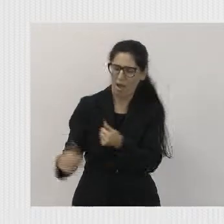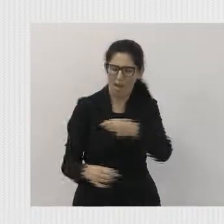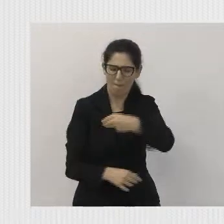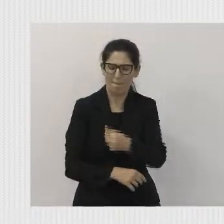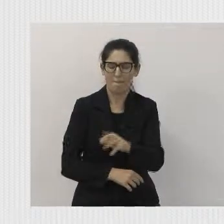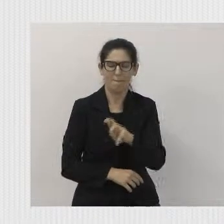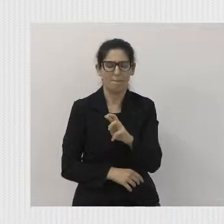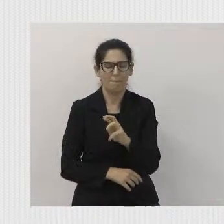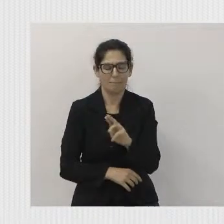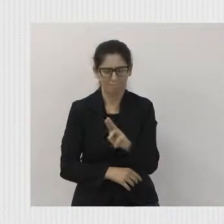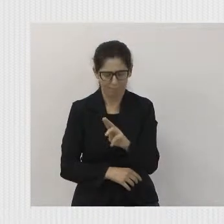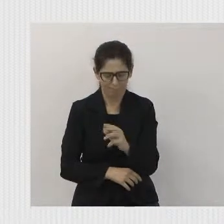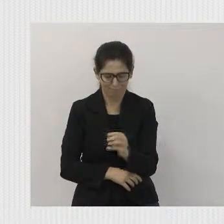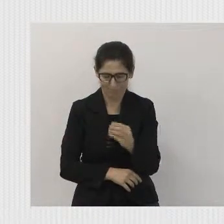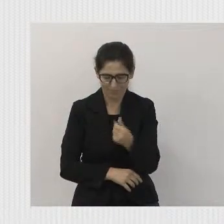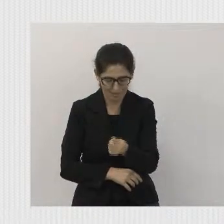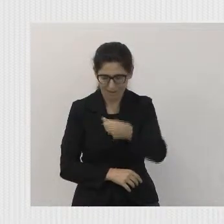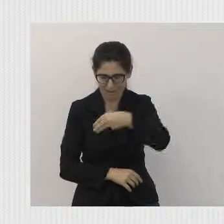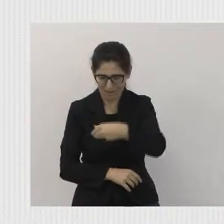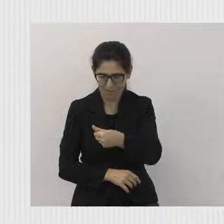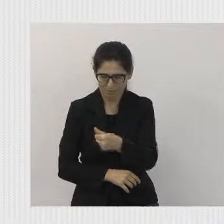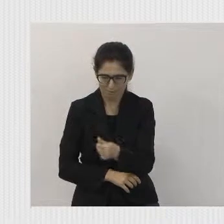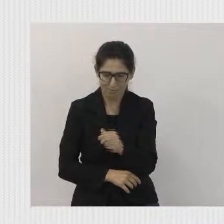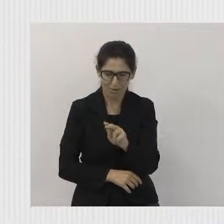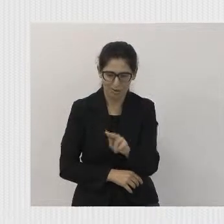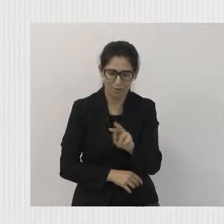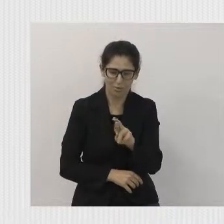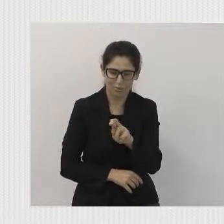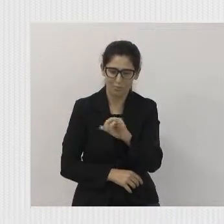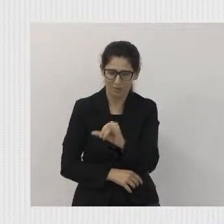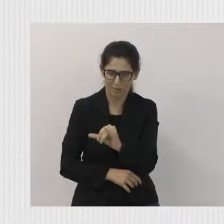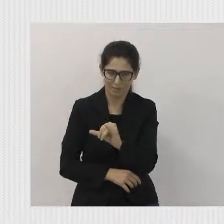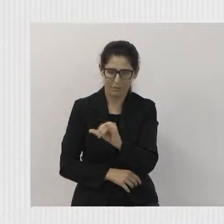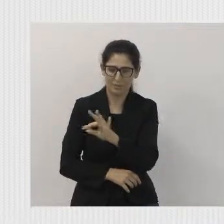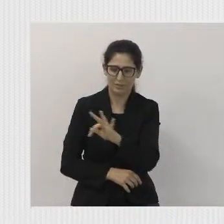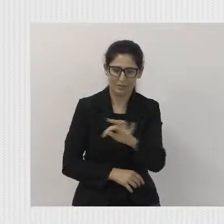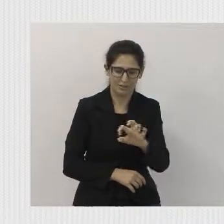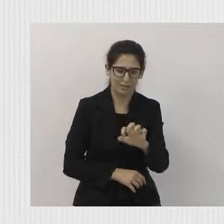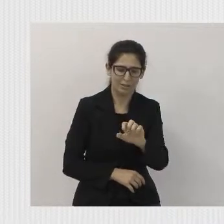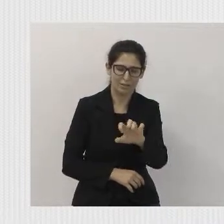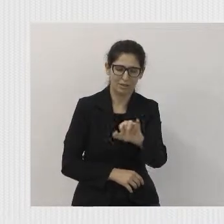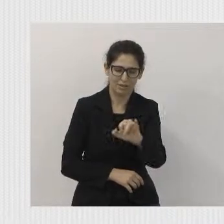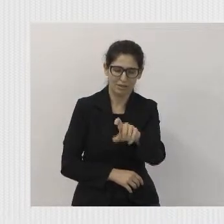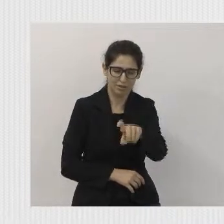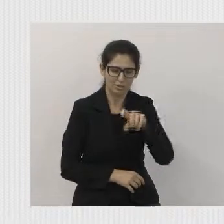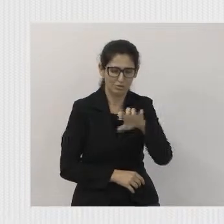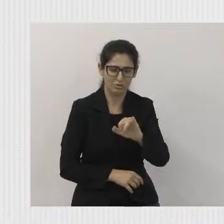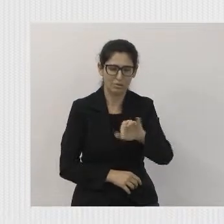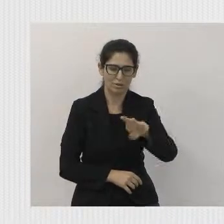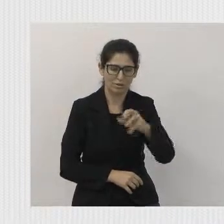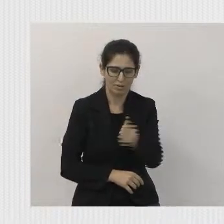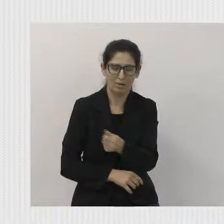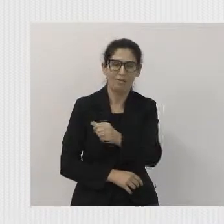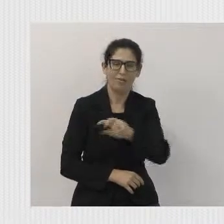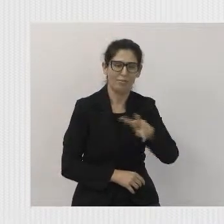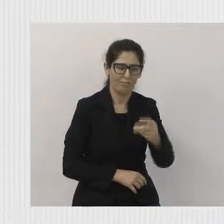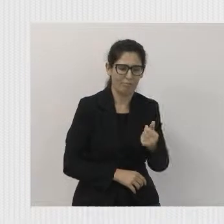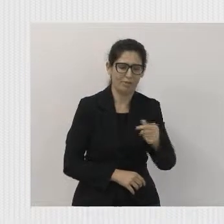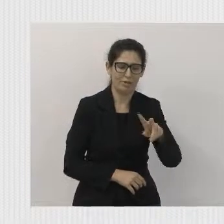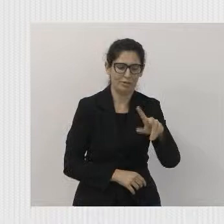de um projeto de drenagem ainda em toda a extensão da avenida. Mas, pelo menos, não vamos ver mais essa água parada,